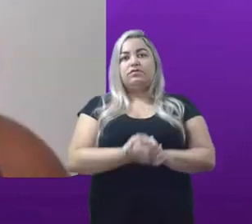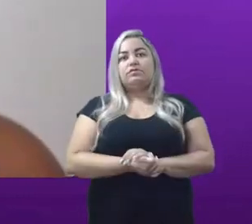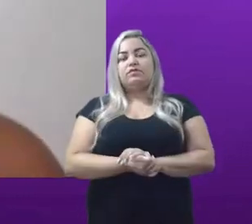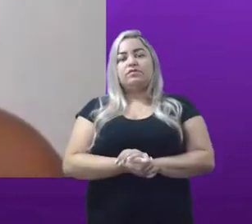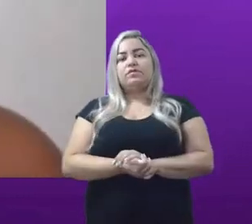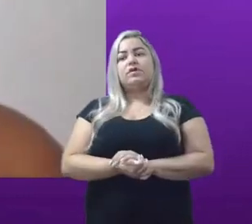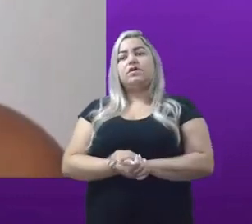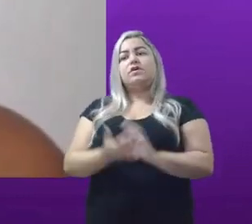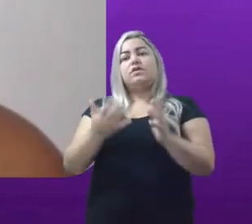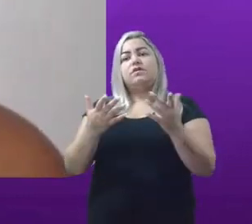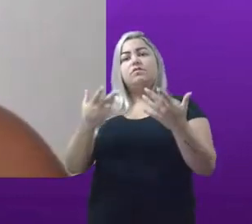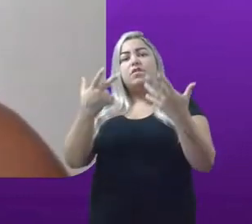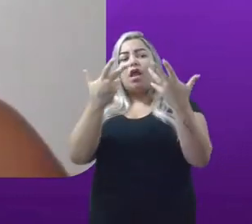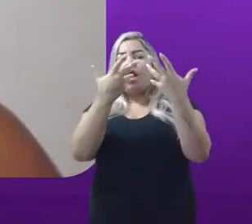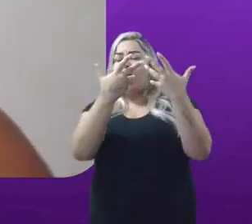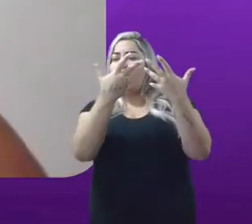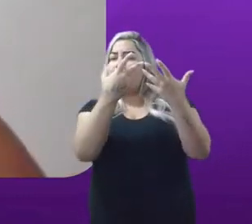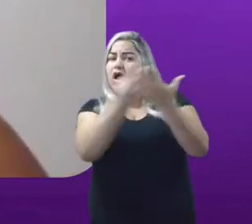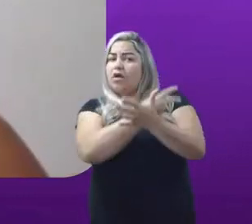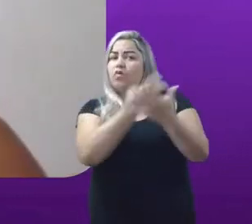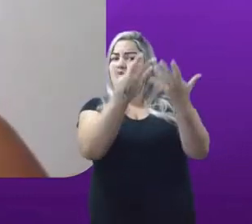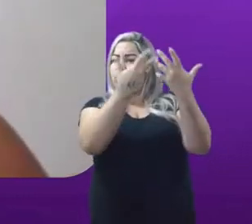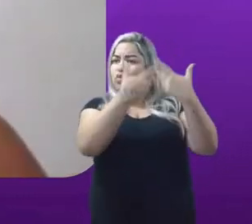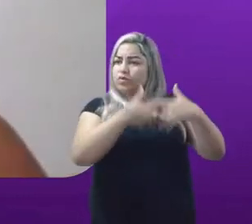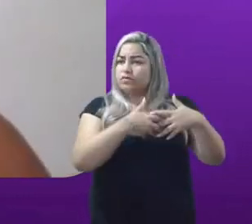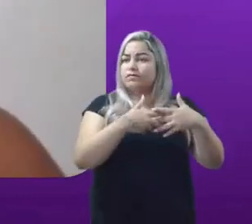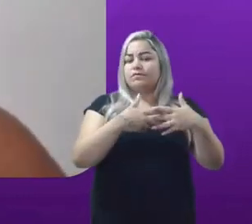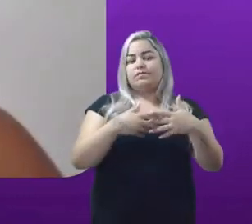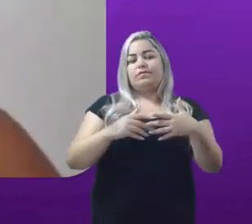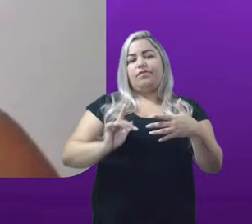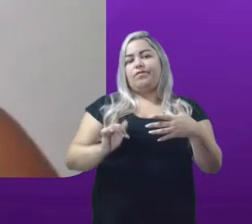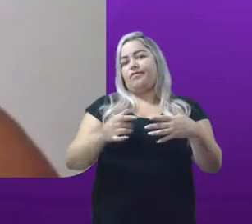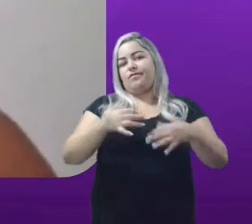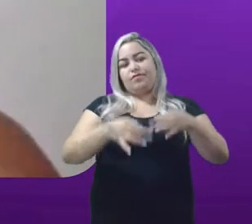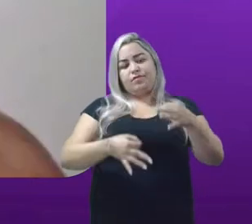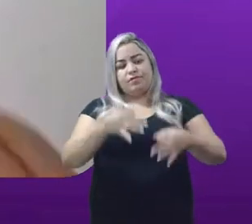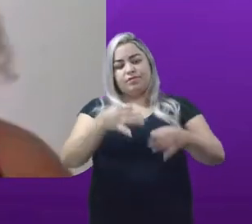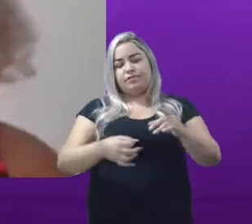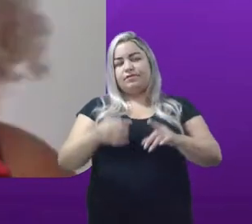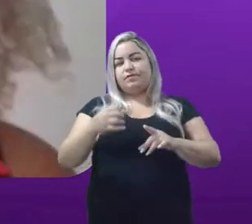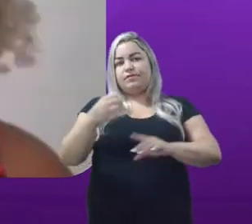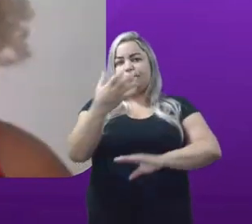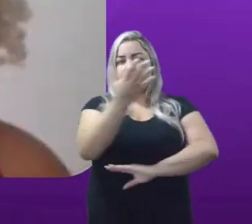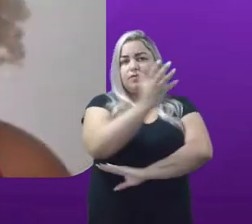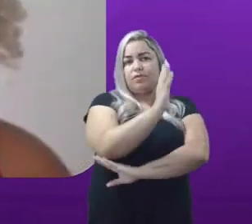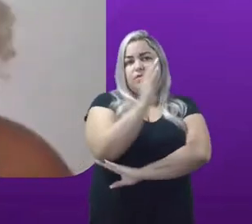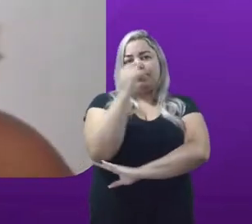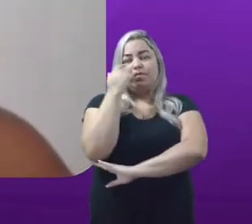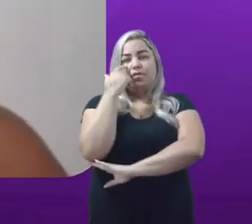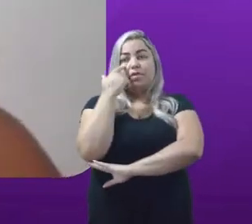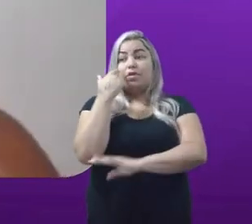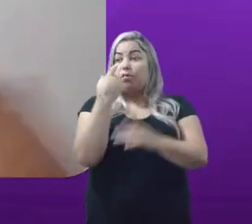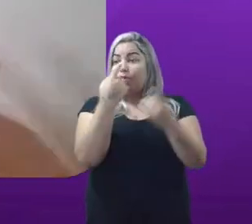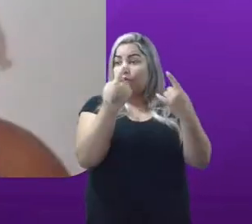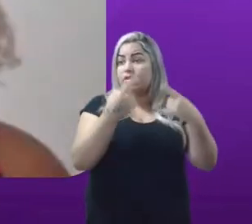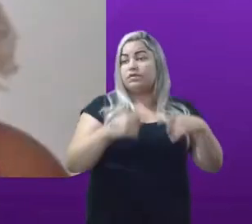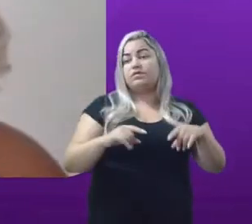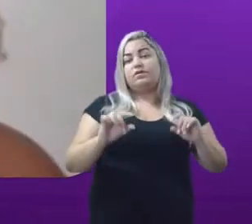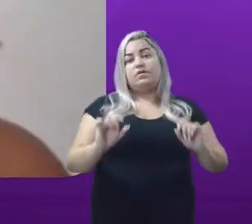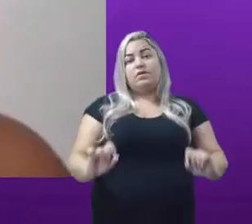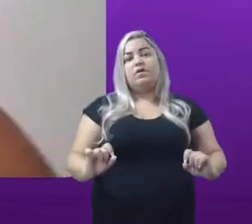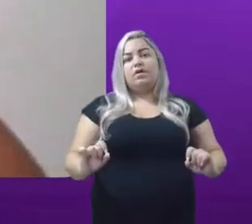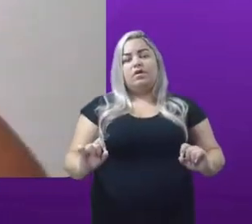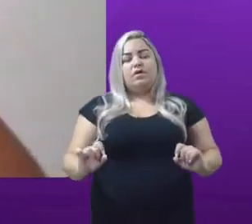E reflete o que, na verdade, a gente chama de injustiça ambiental ou de políticas, né, de